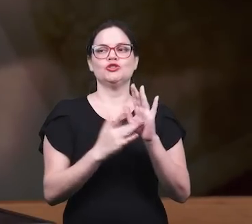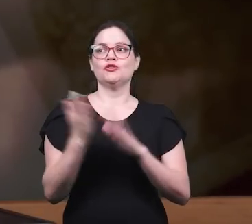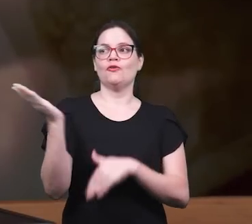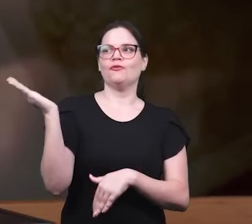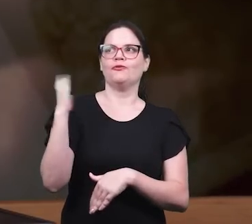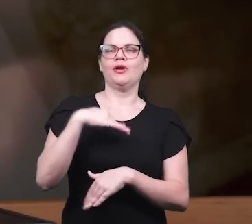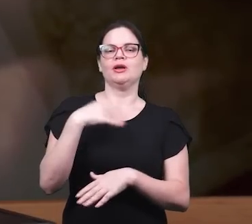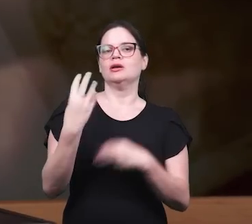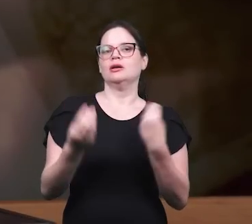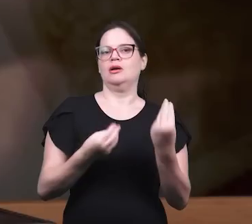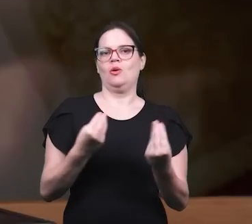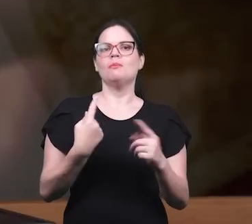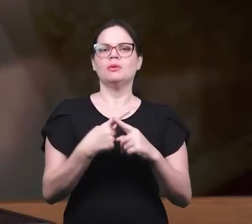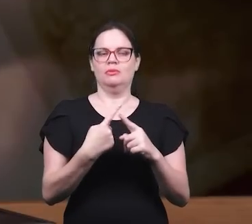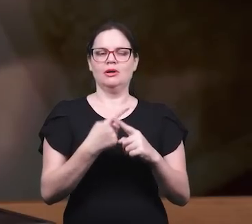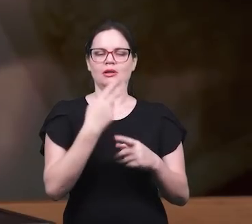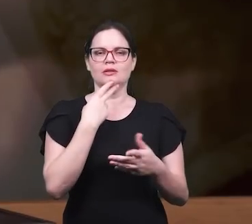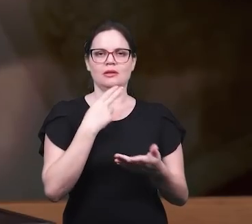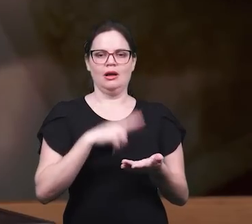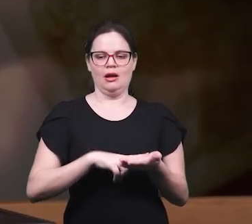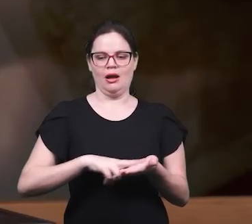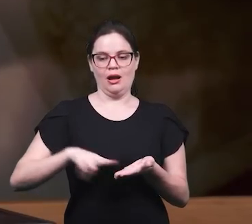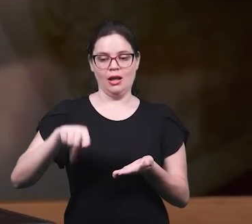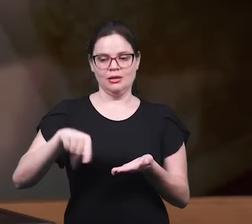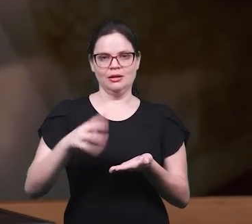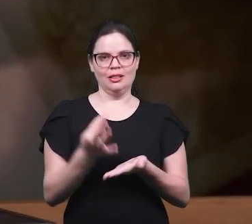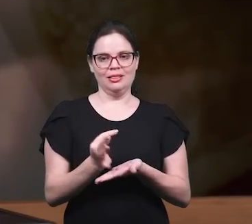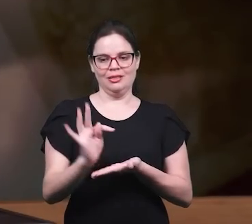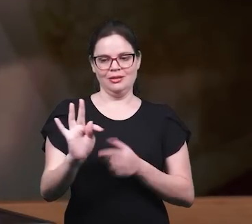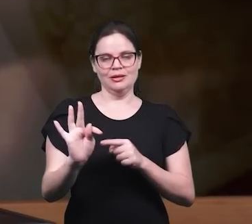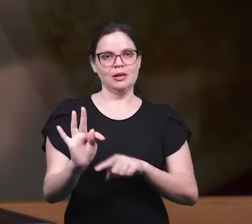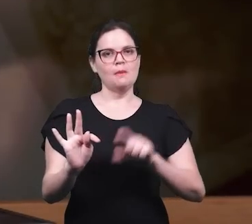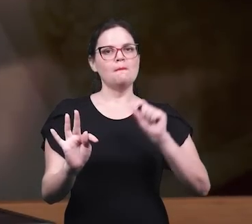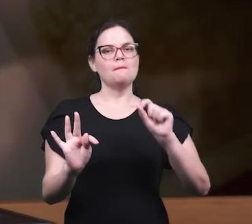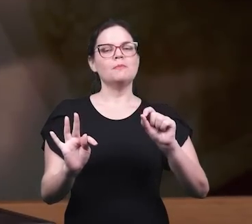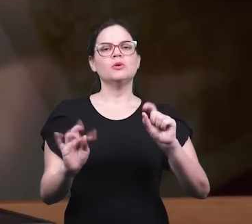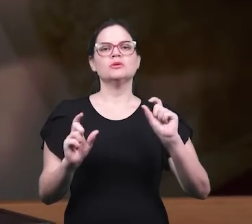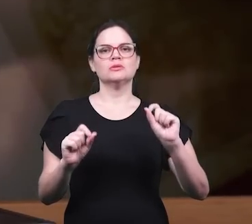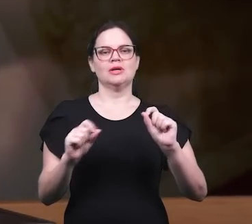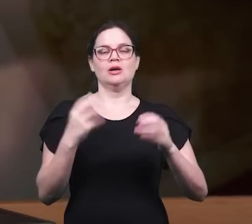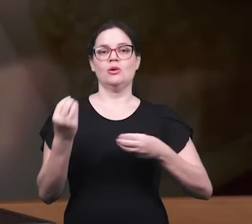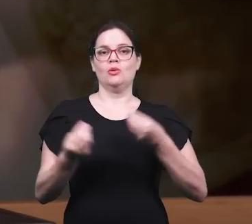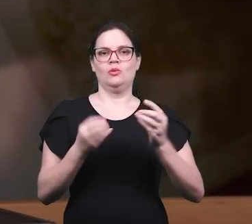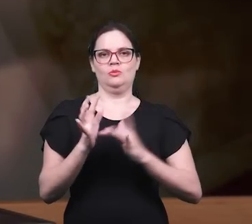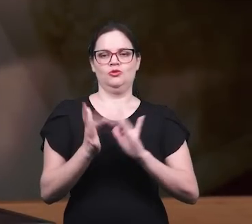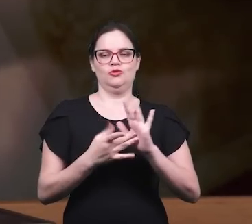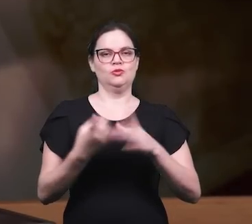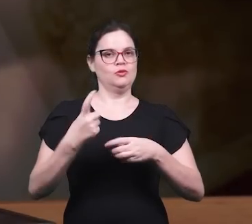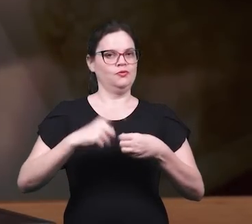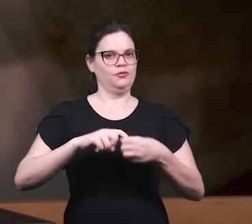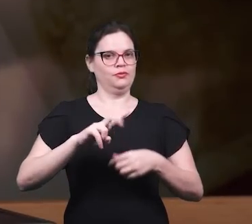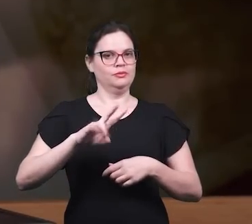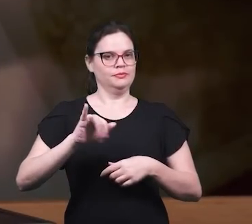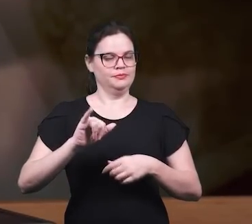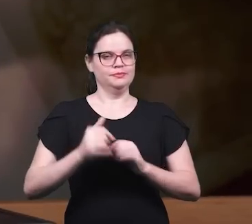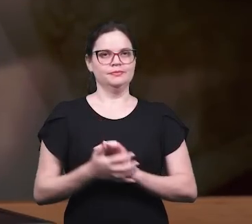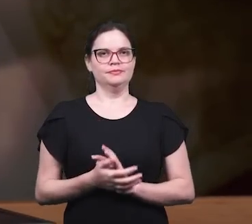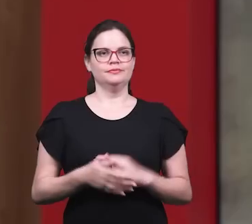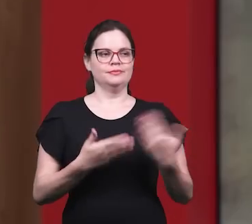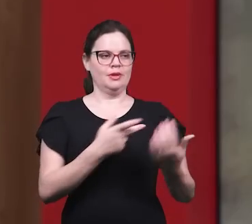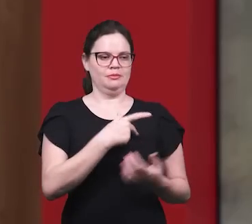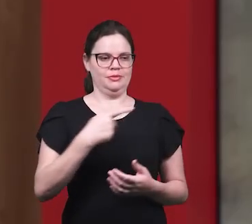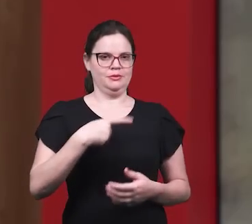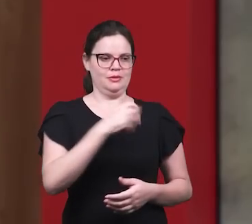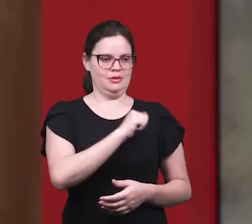uma carta escatológica. Por quê? Porque ela fala muito da vinda do Senhor Jesus. Estou aqui, pastor